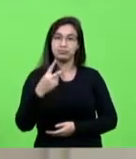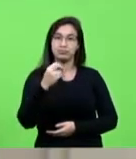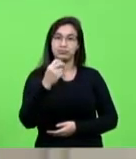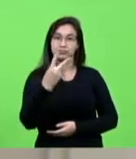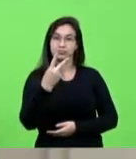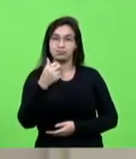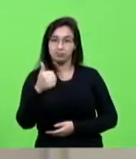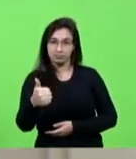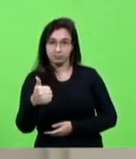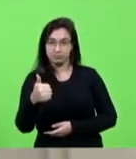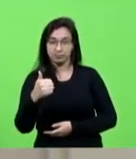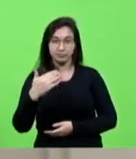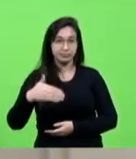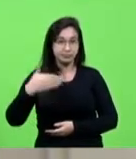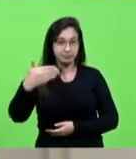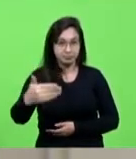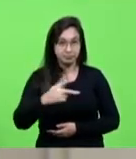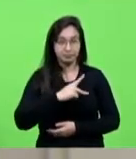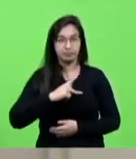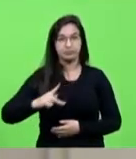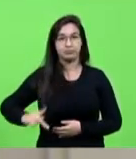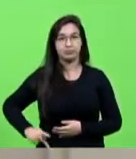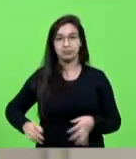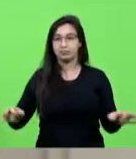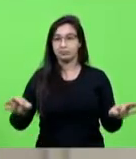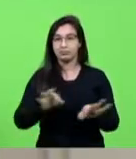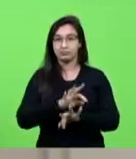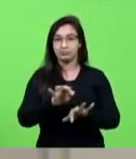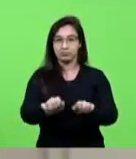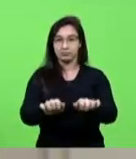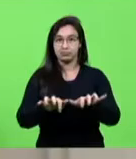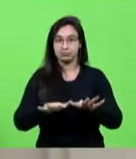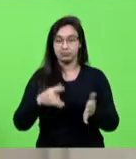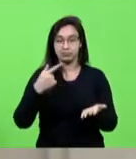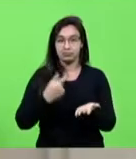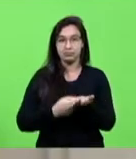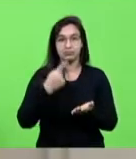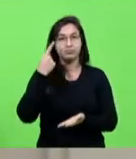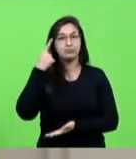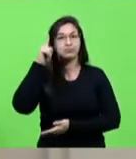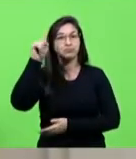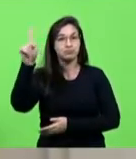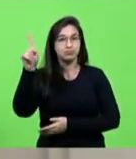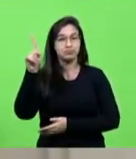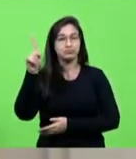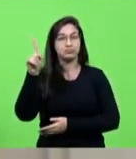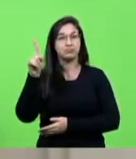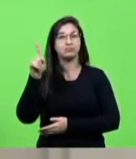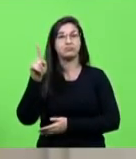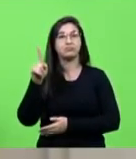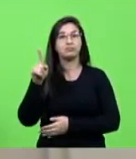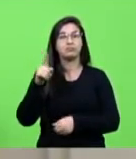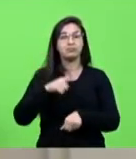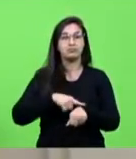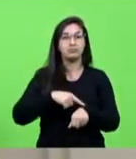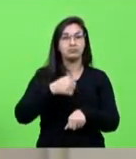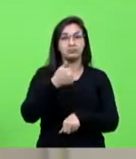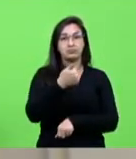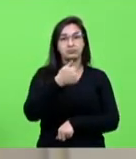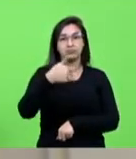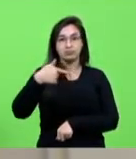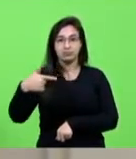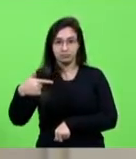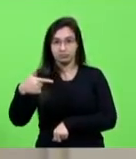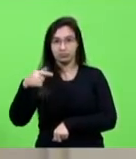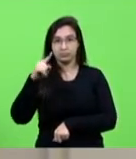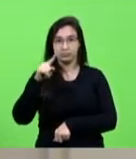896/2021. Na sequência, o senhor presidente encerrou a sessão e convocou outra extraordinária para as 17 horas